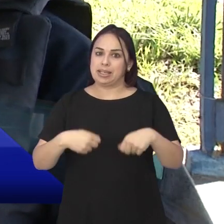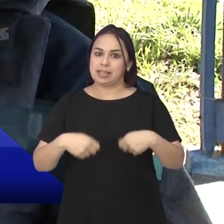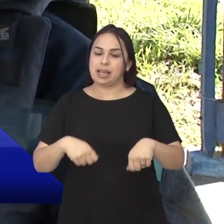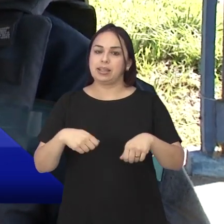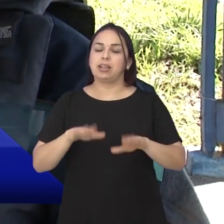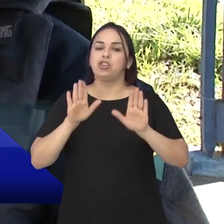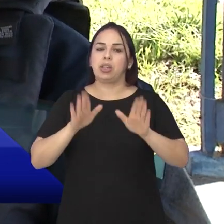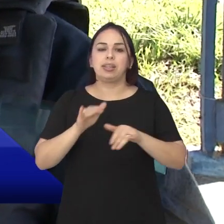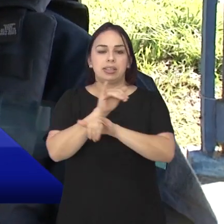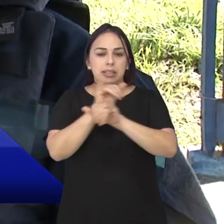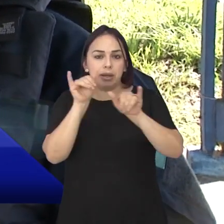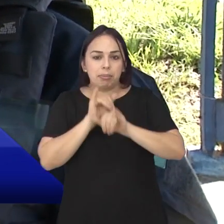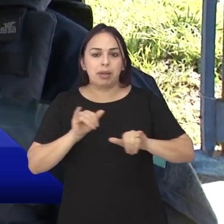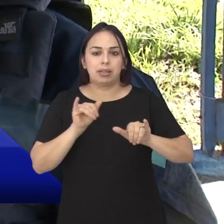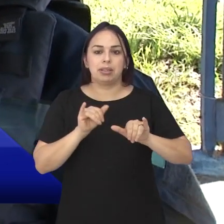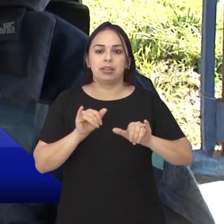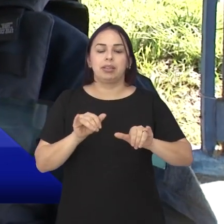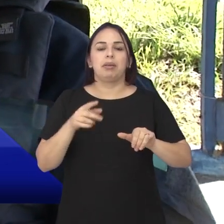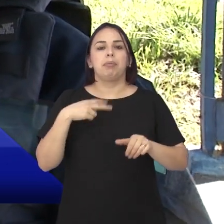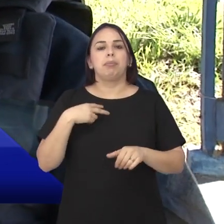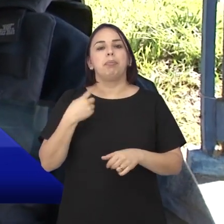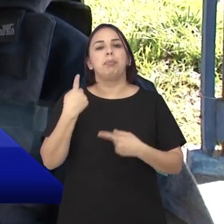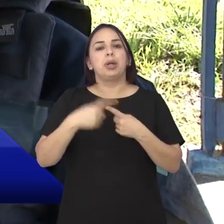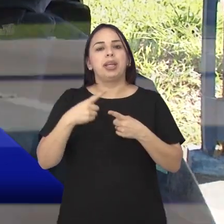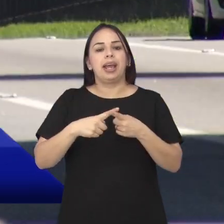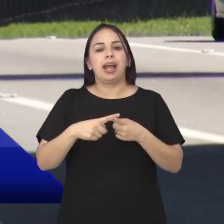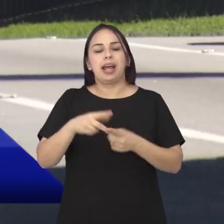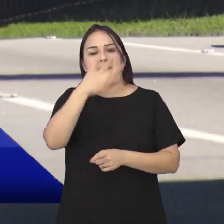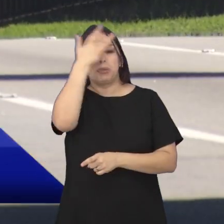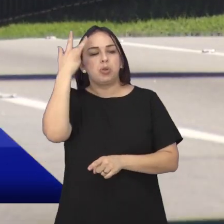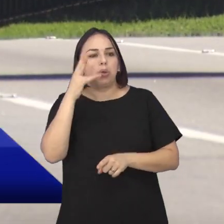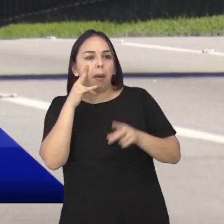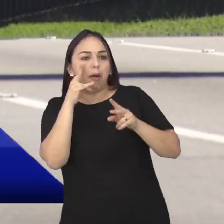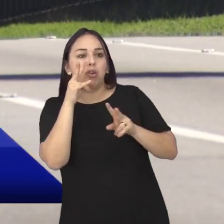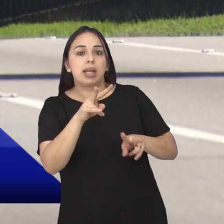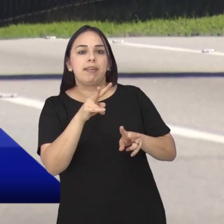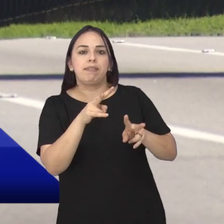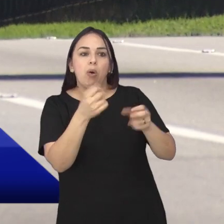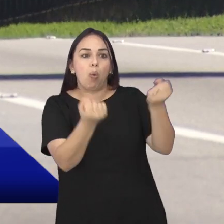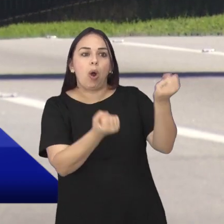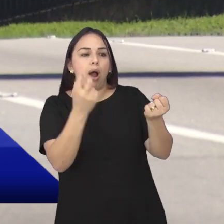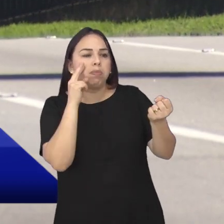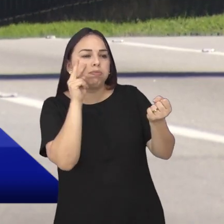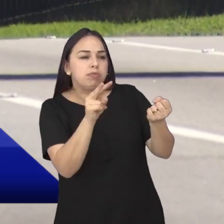essa recomendação, para que o veículo seja visto, né? É ver e ser visto, a